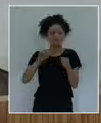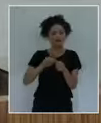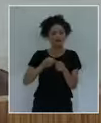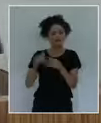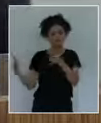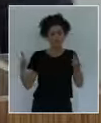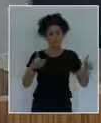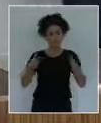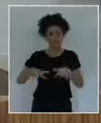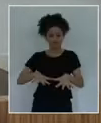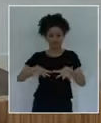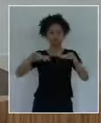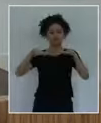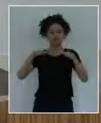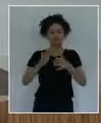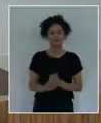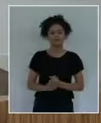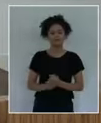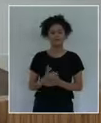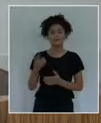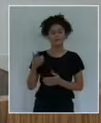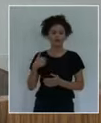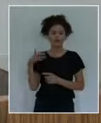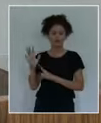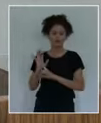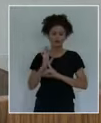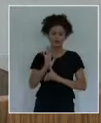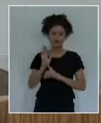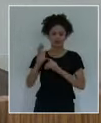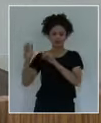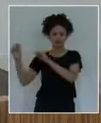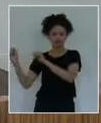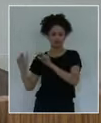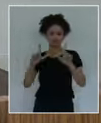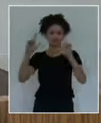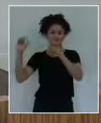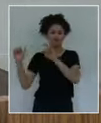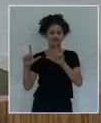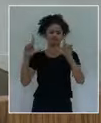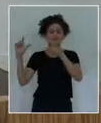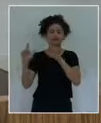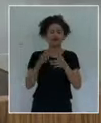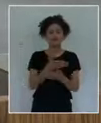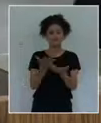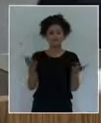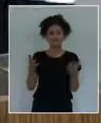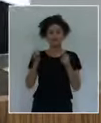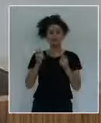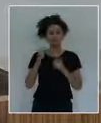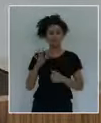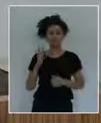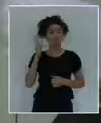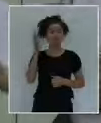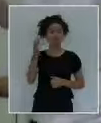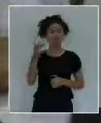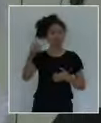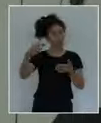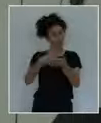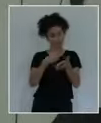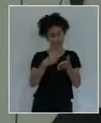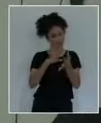é uns slides pequeno, curtinho, e depois fica à vontade de todos vocês para fazer algumas